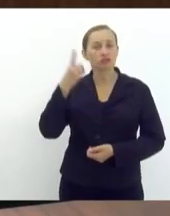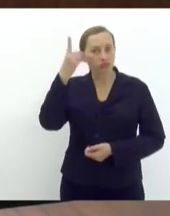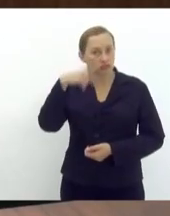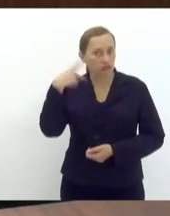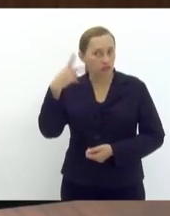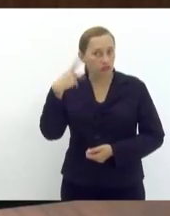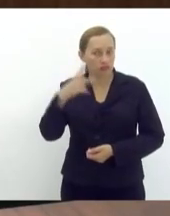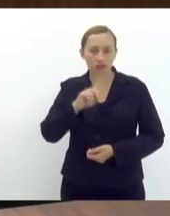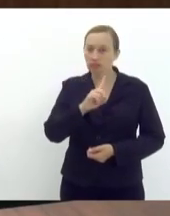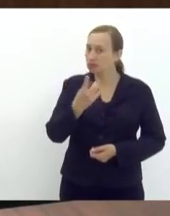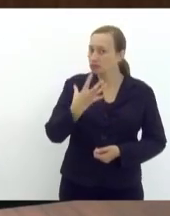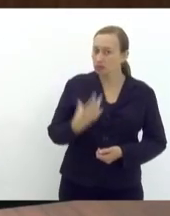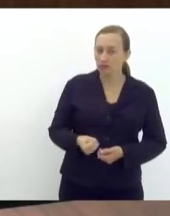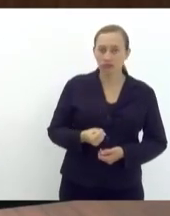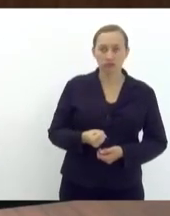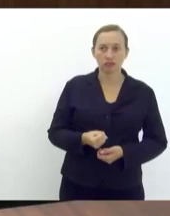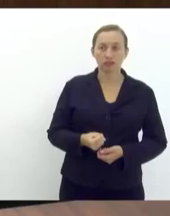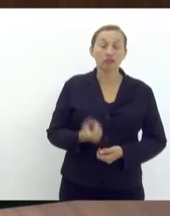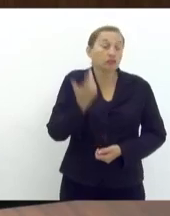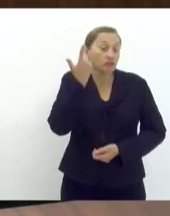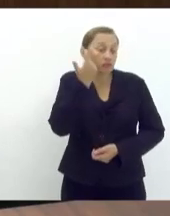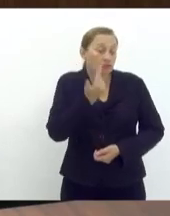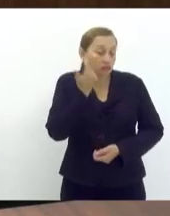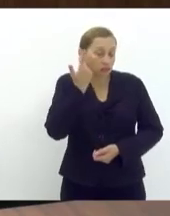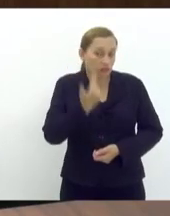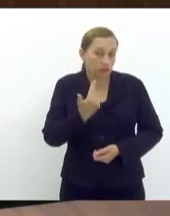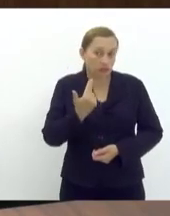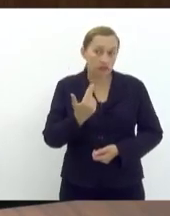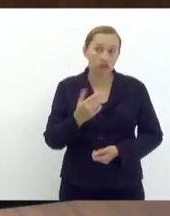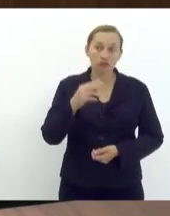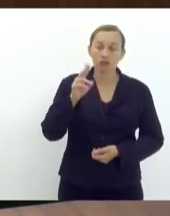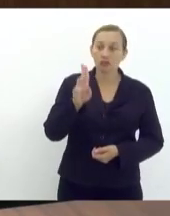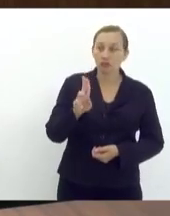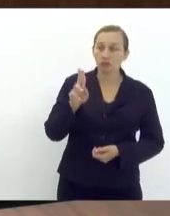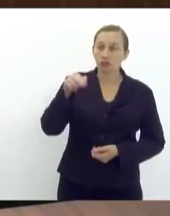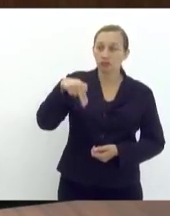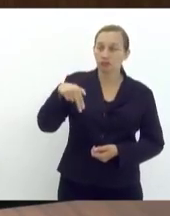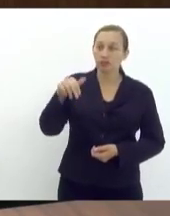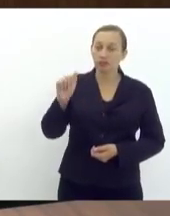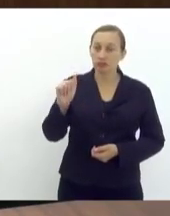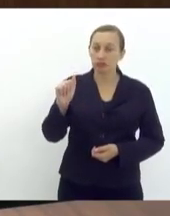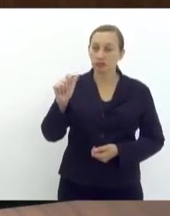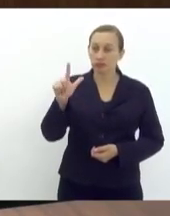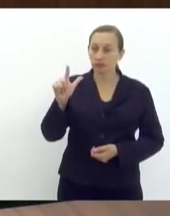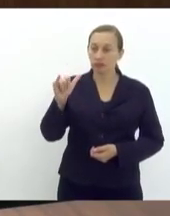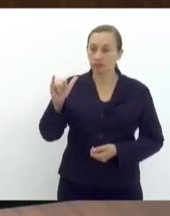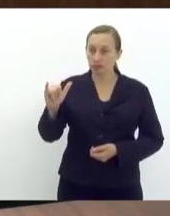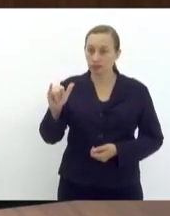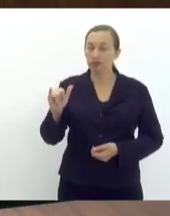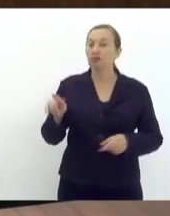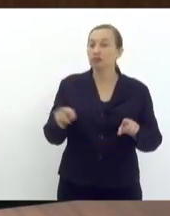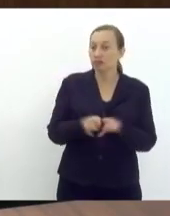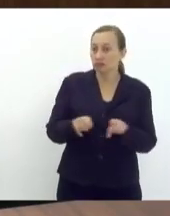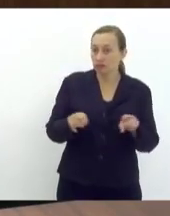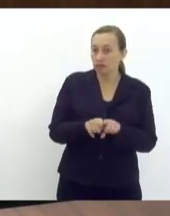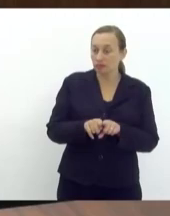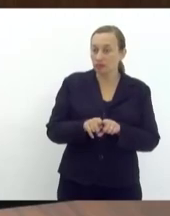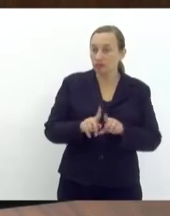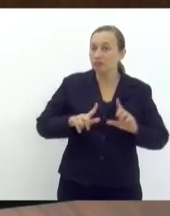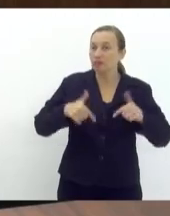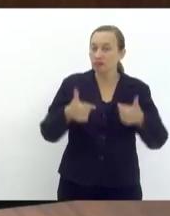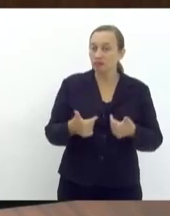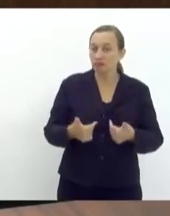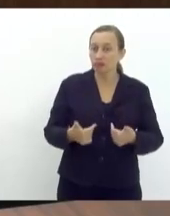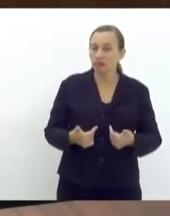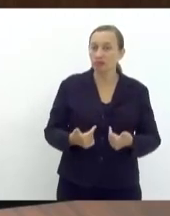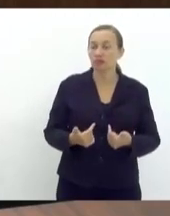Parlamento não aceita isso e é natural que é o Nali também de se manifestar em